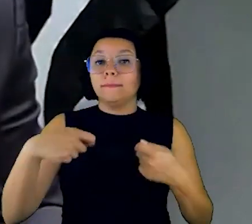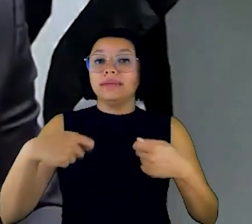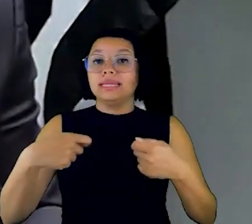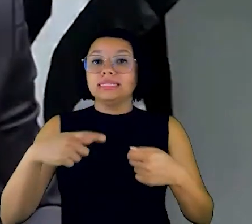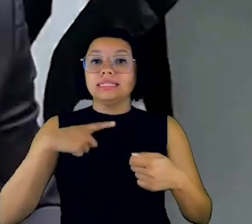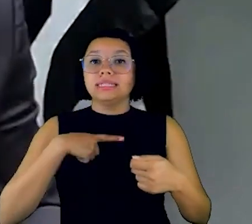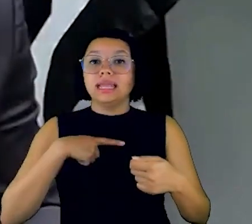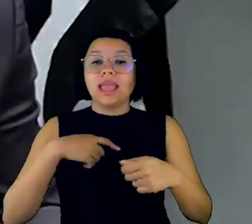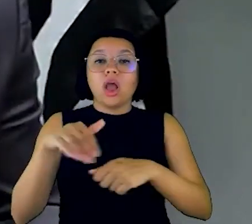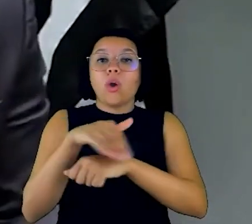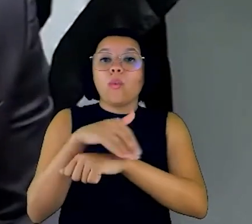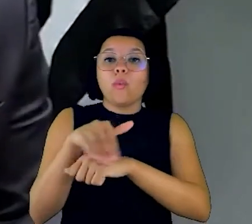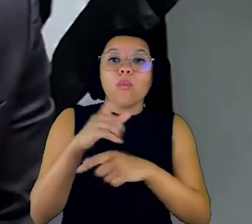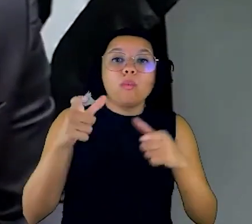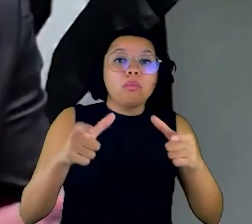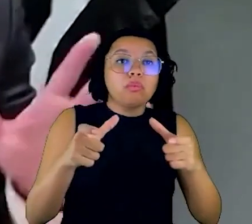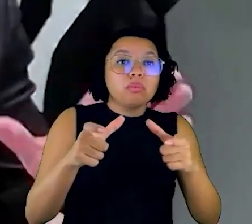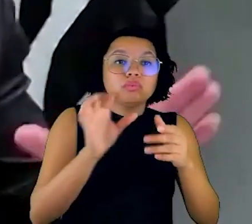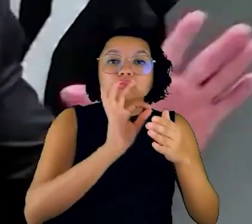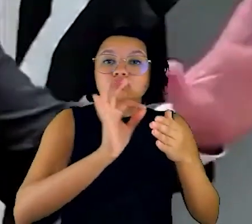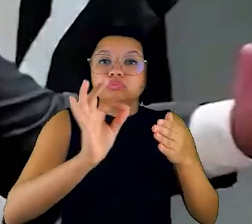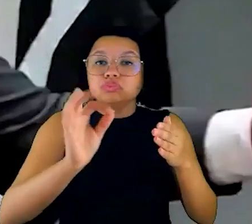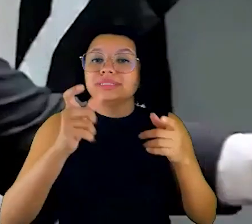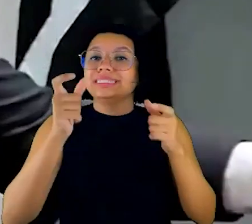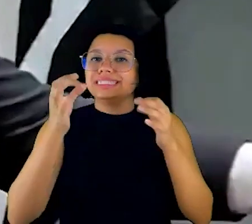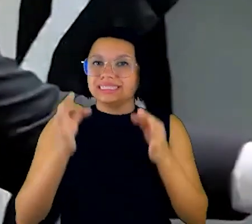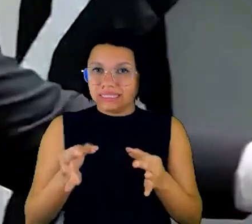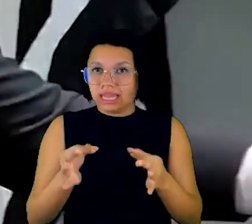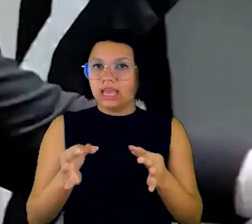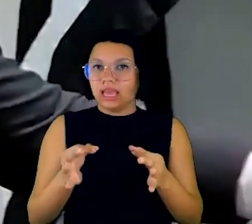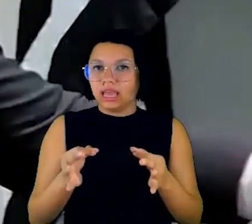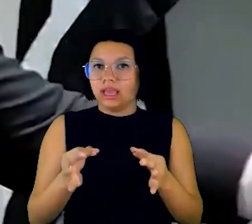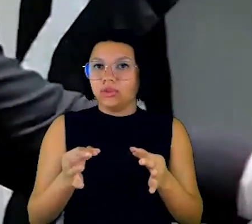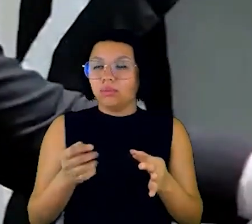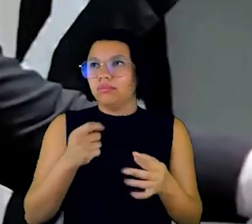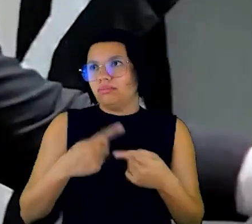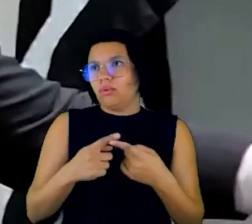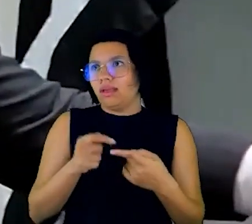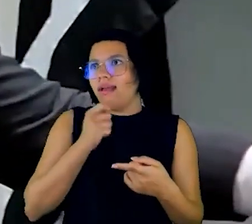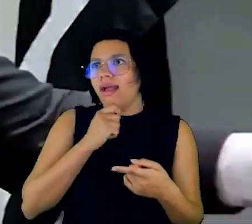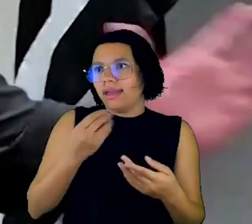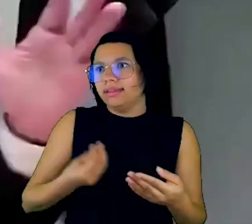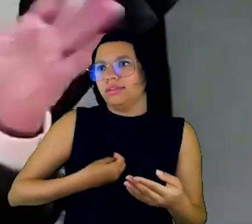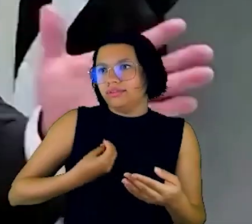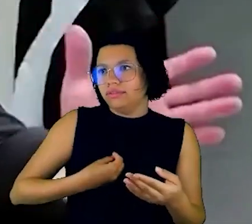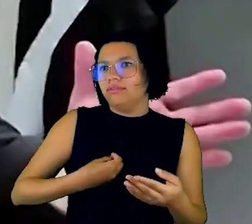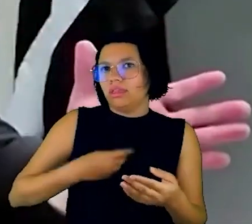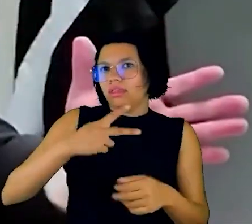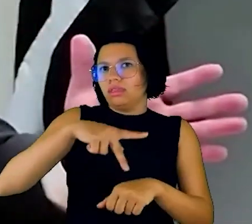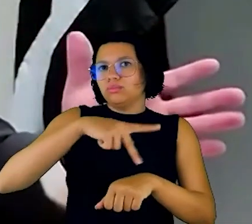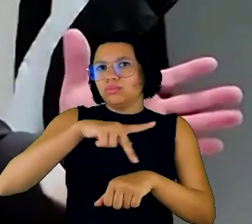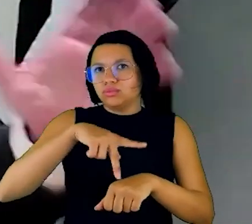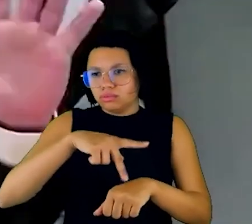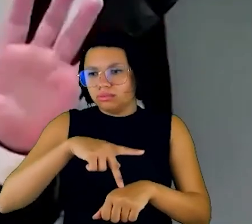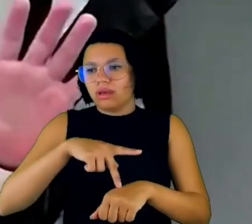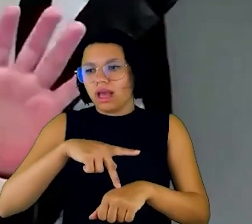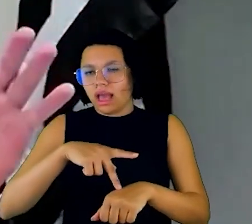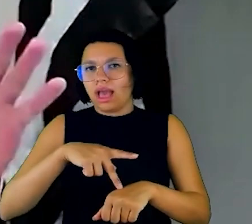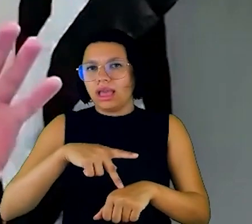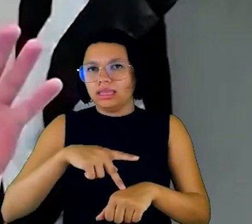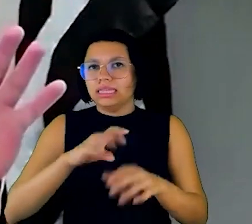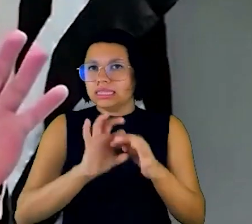do devedor, porque nós ainda vivemos num Estado democrático de direito. Então não dá para expropriar patrimônio de